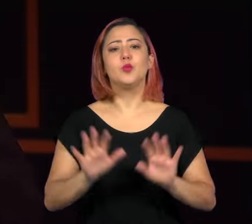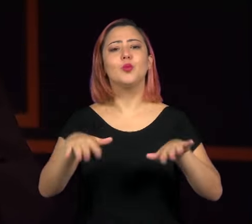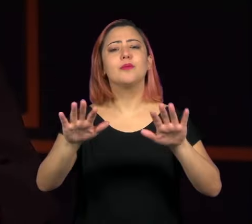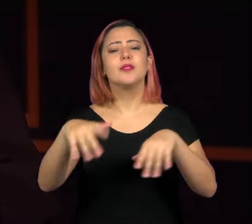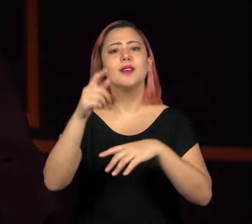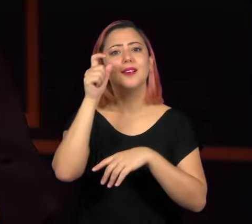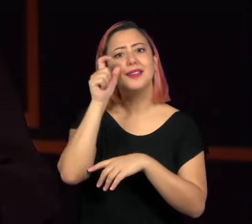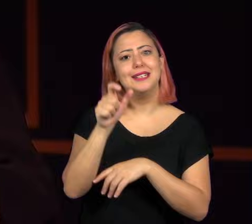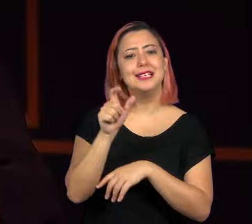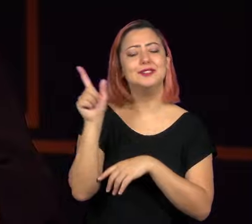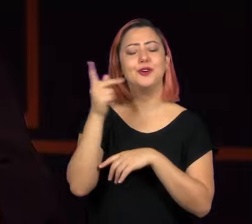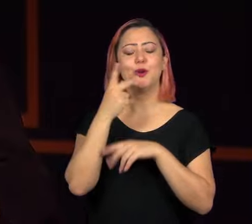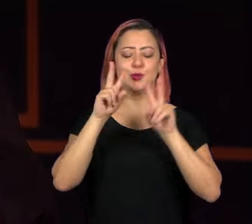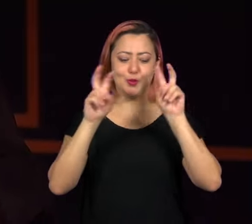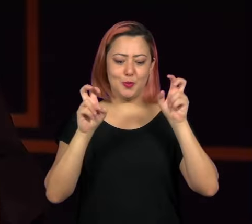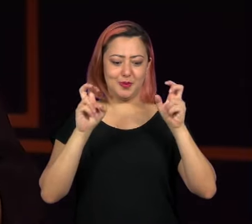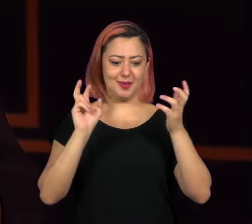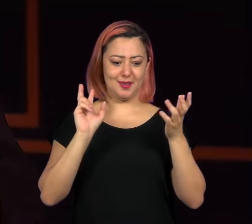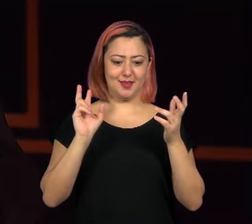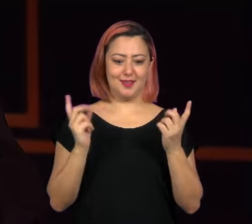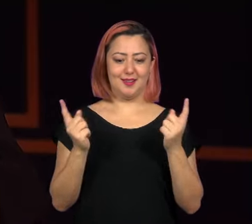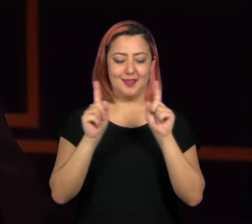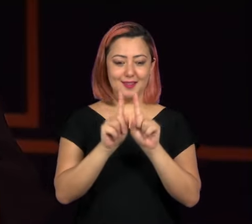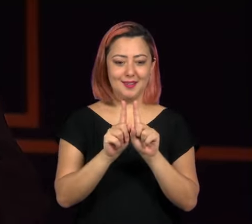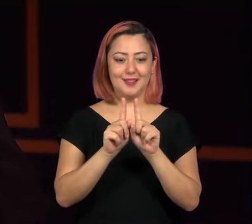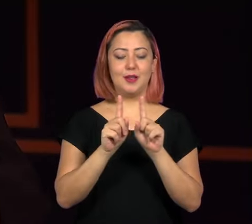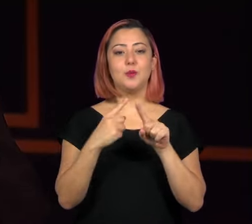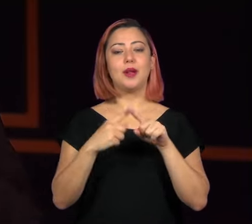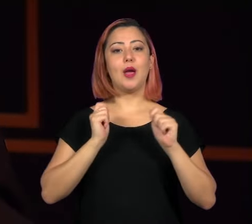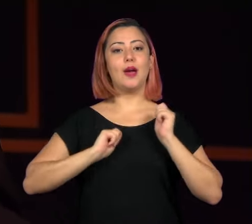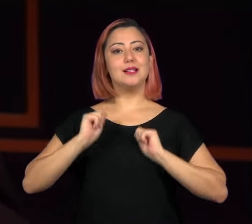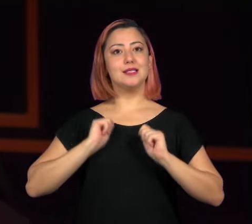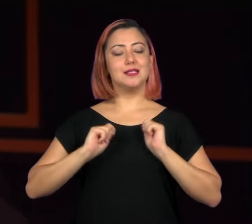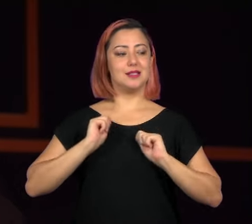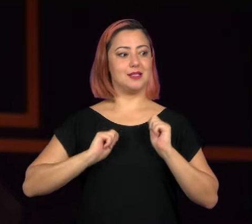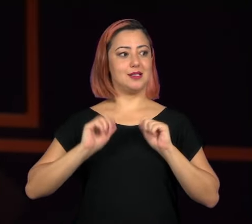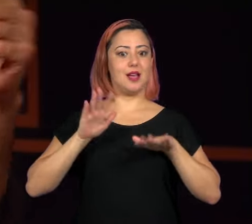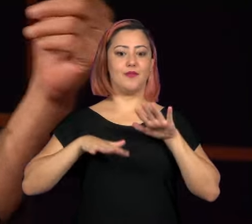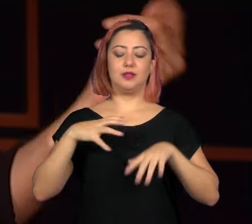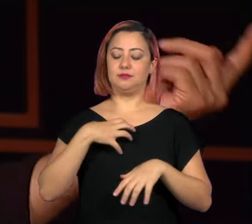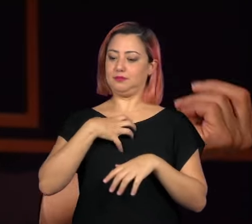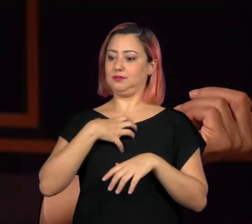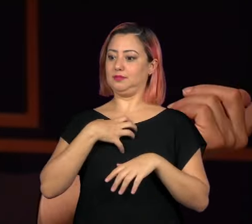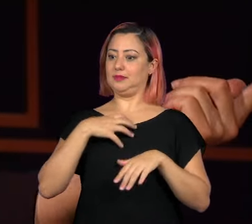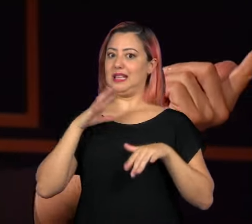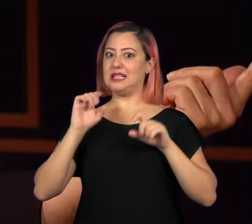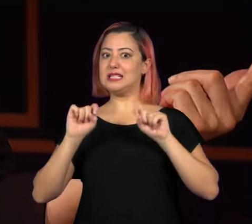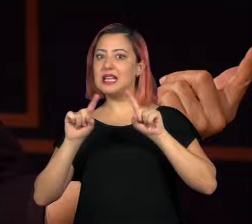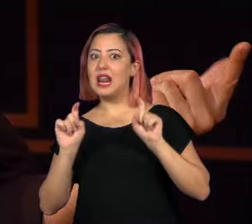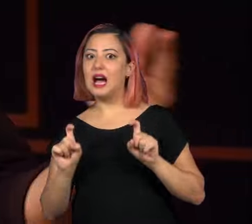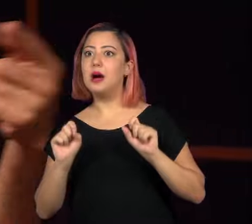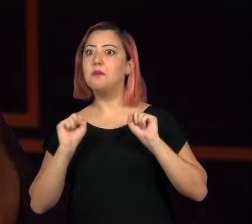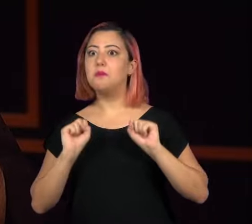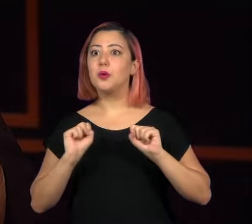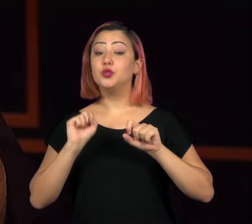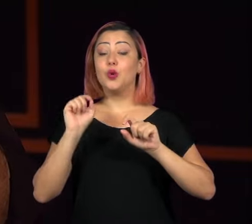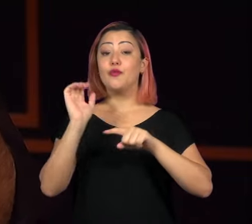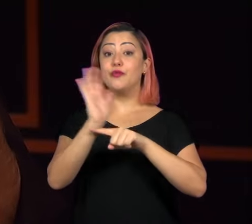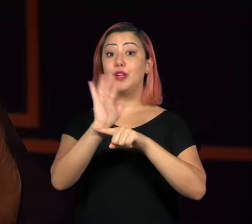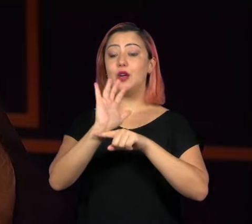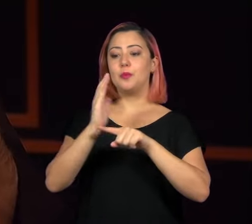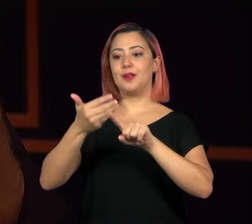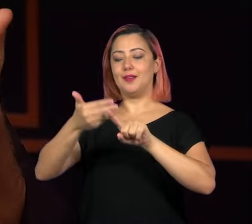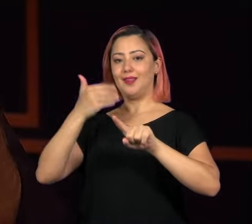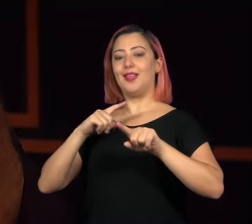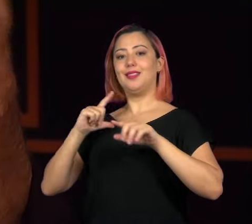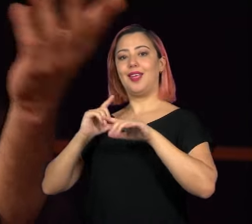Interessante essa colocação dele sobre o receio que o ator pode sentir e, de repente, colocar em risco um trabalho que já vem sendo